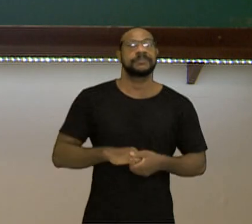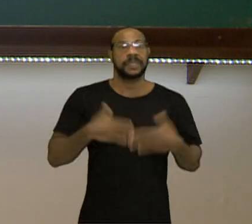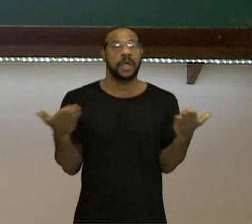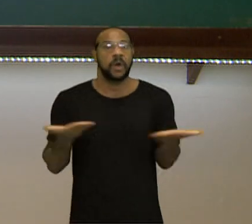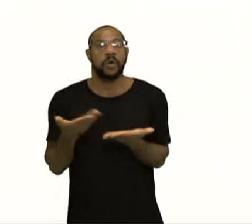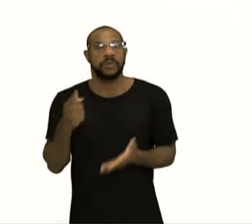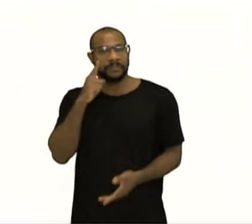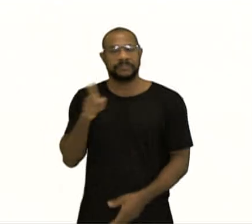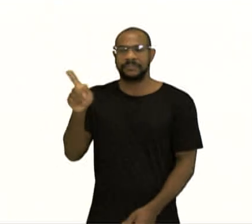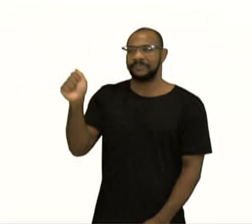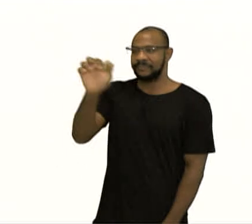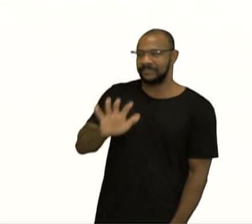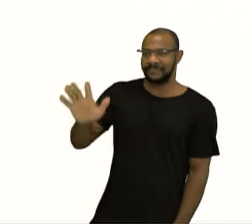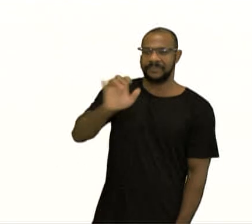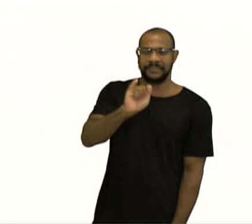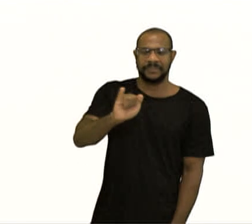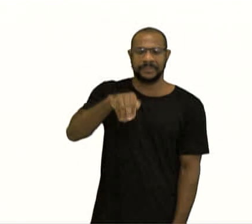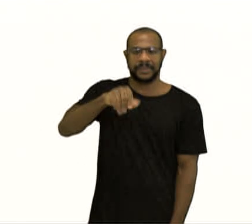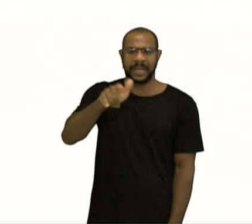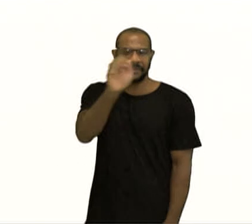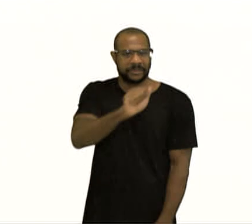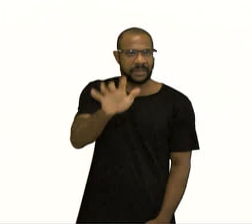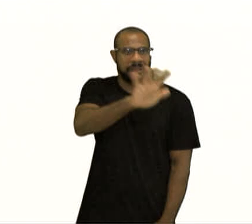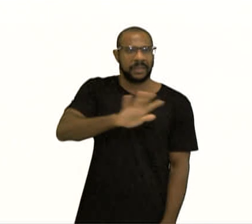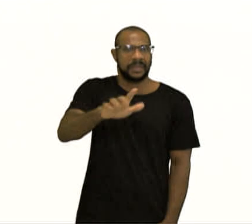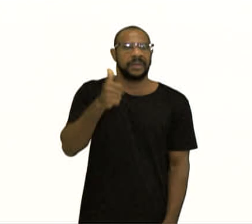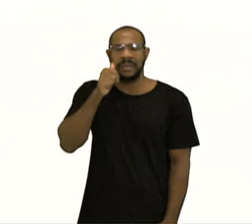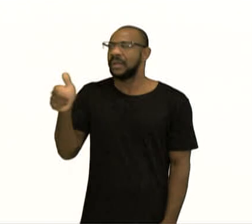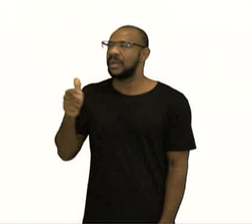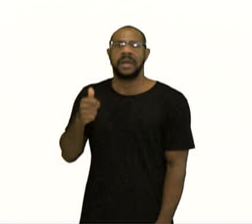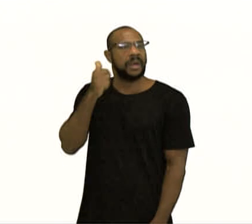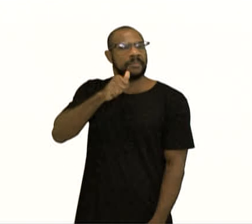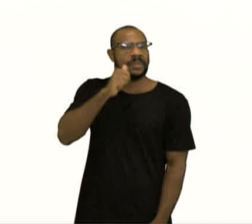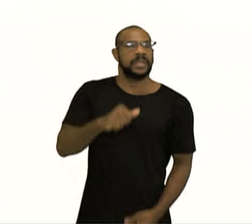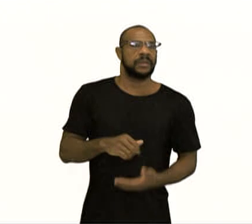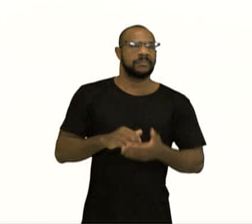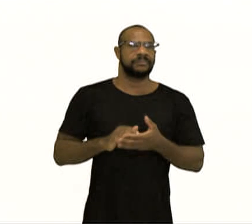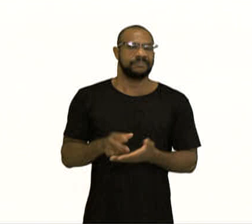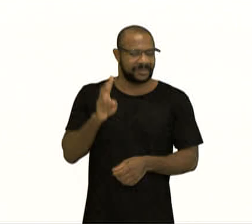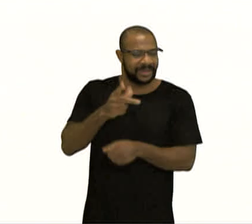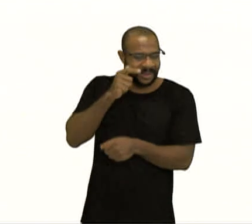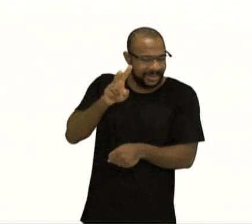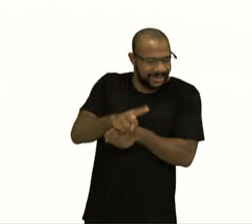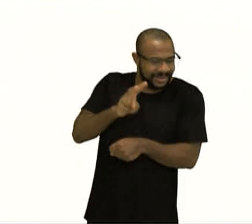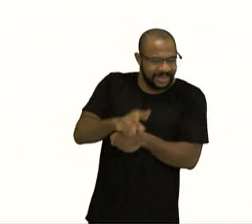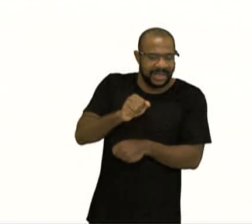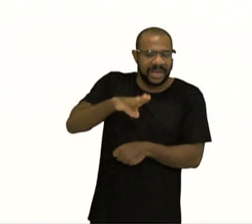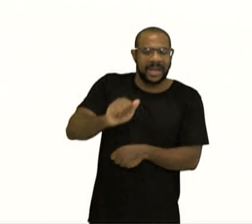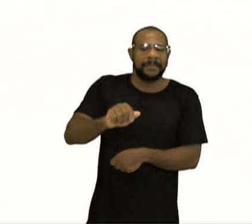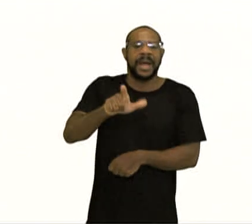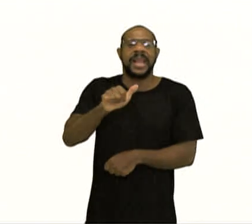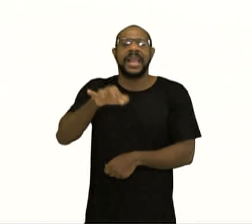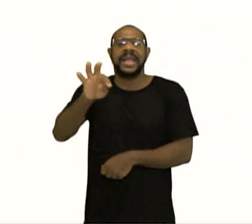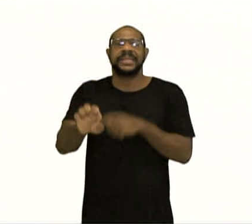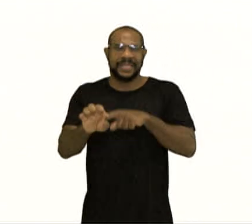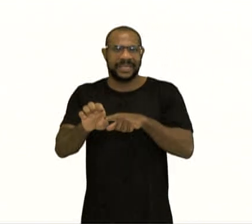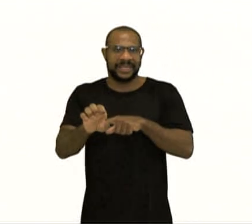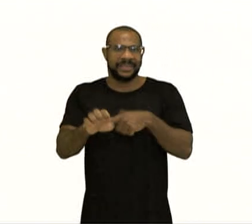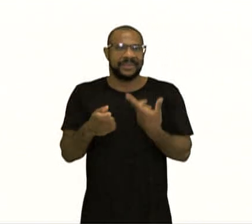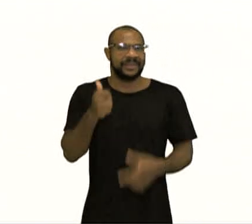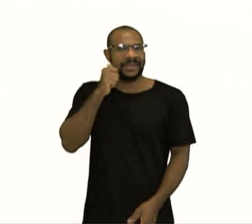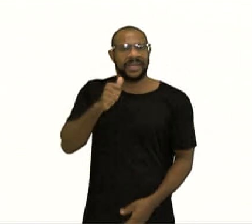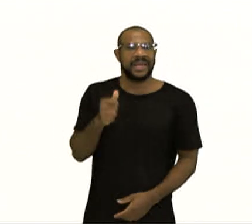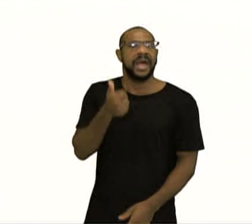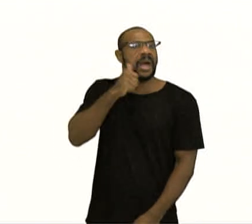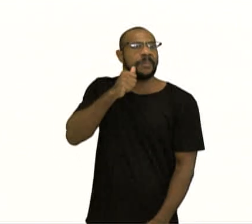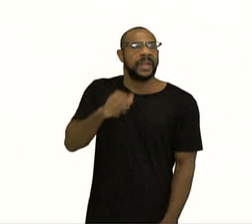trago aqui uma fotografia que é uma ama de leite, né? Então ela retrata aí uma ama de leite com um menino chamado Eugene Keller